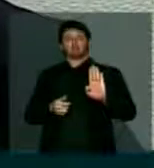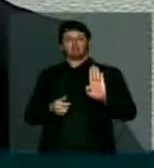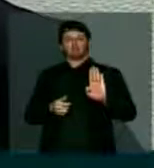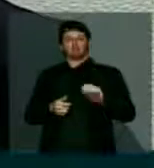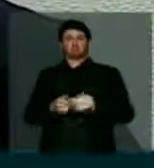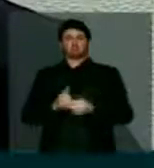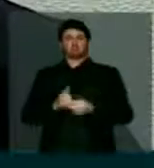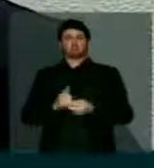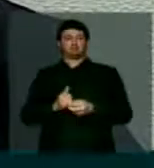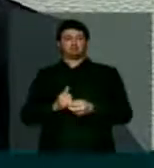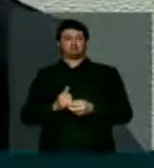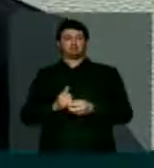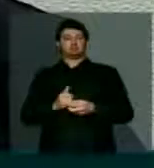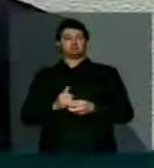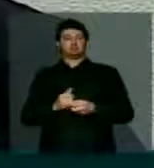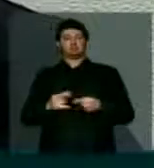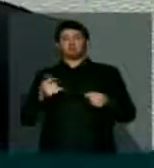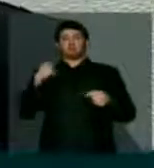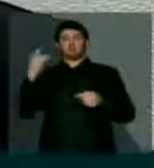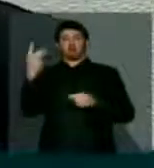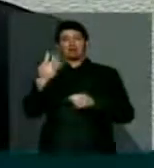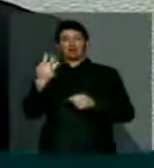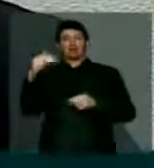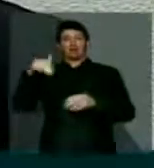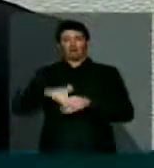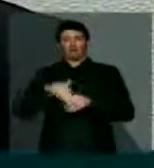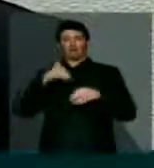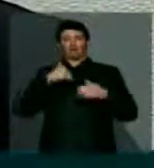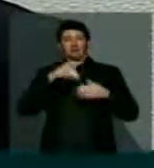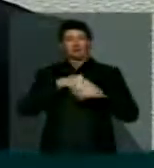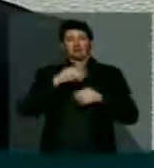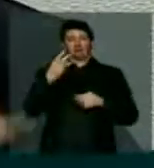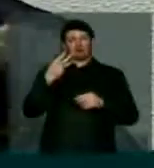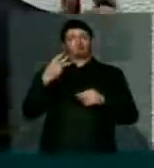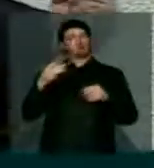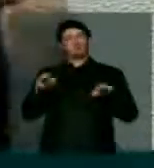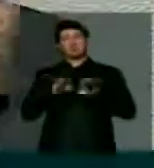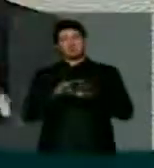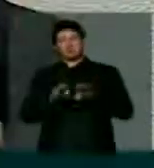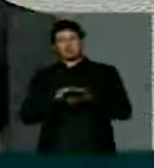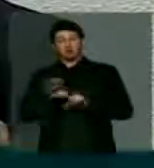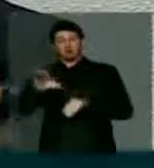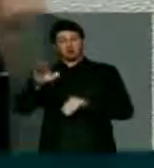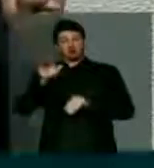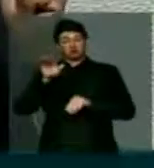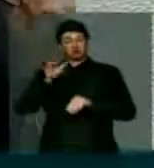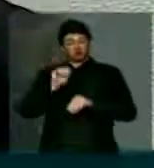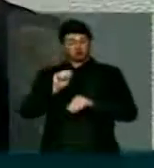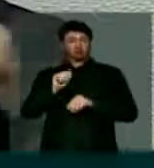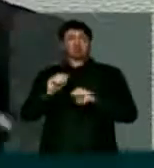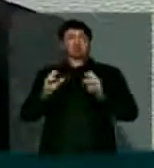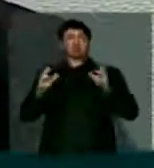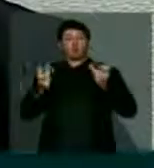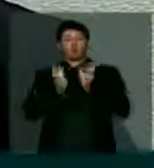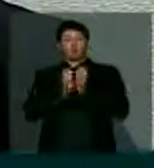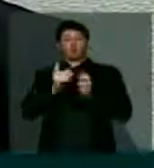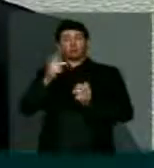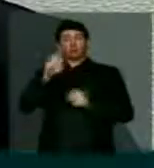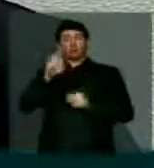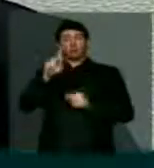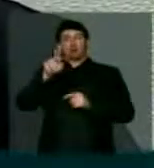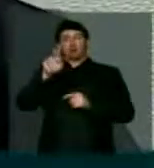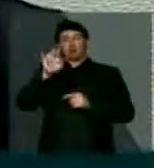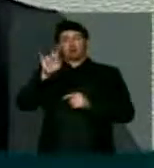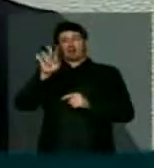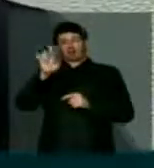B. Não chegamos a um acordo na diretoria. Convoca-se o comitê de